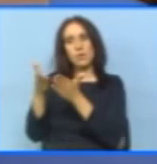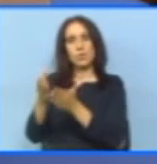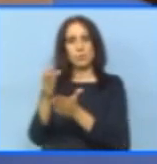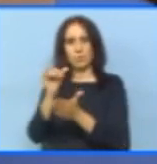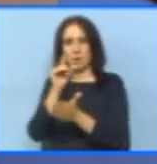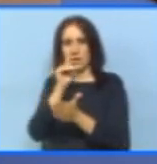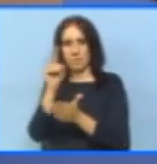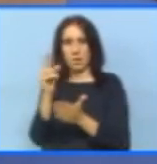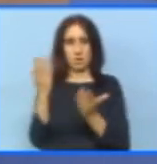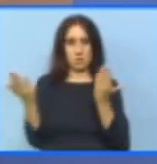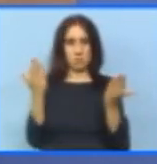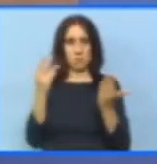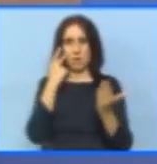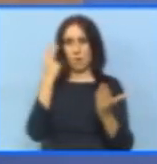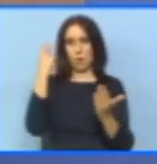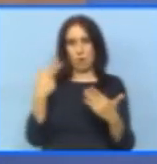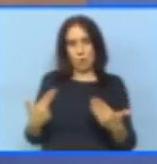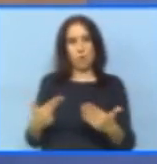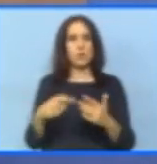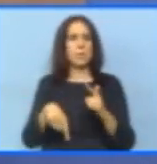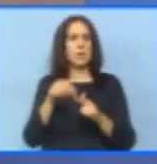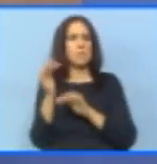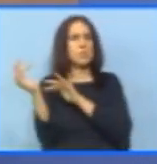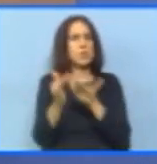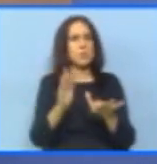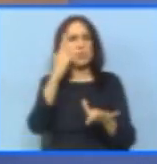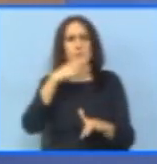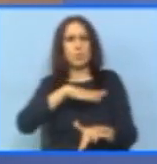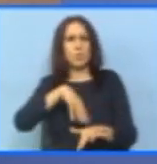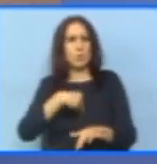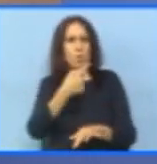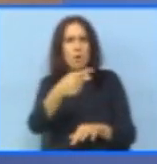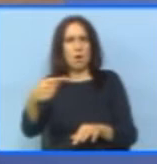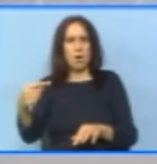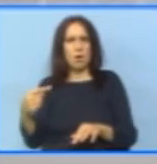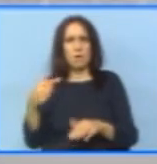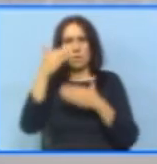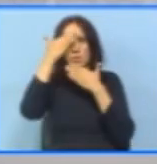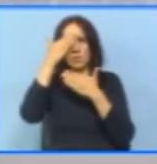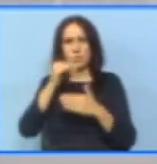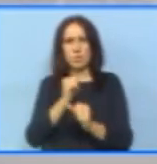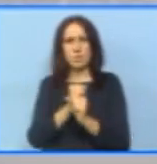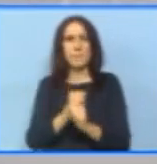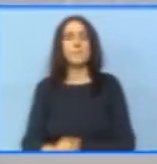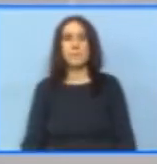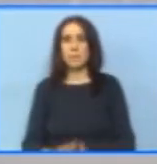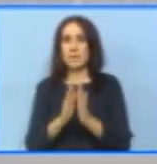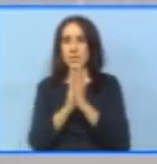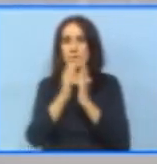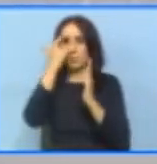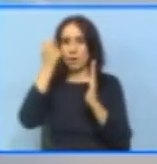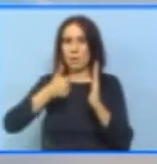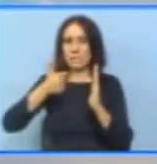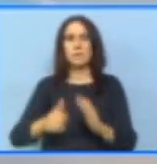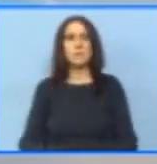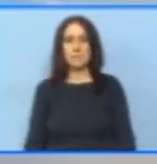para hoje também temos o maior número de refugiados do mundo e, portanto, e o nosso trabalho no Médio Oriente... Por questões religiosas também. Por questões religiosas, em grande parte. Agora, sobretudo.